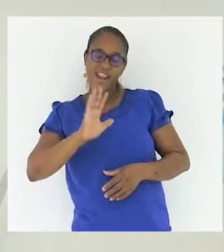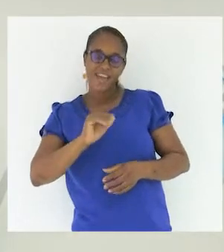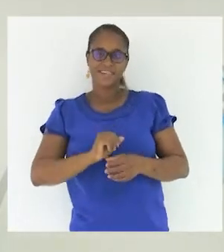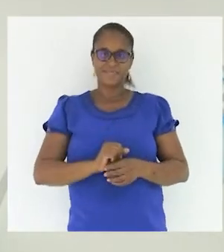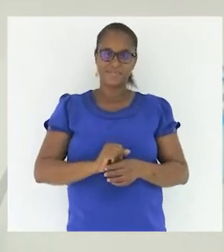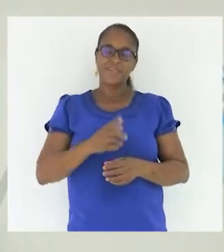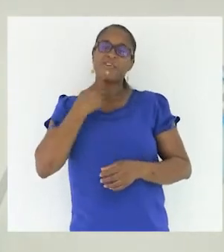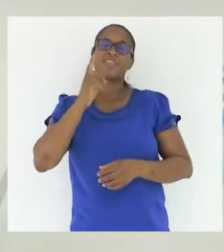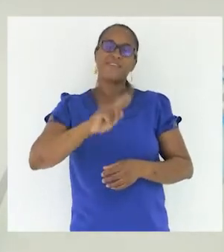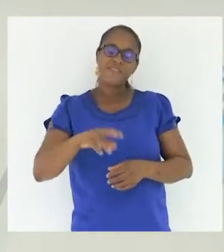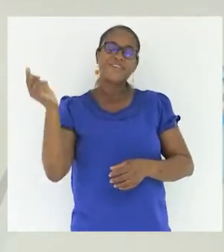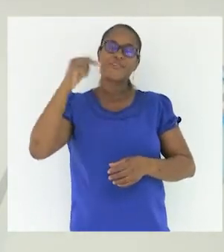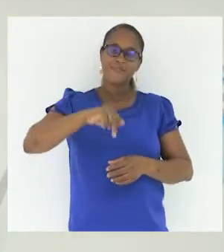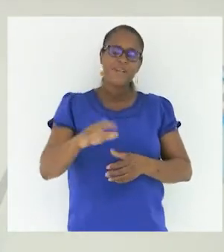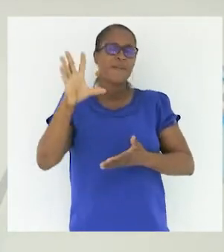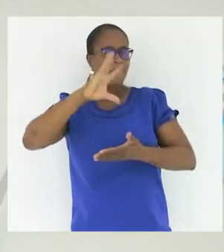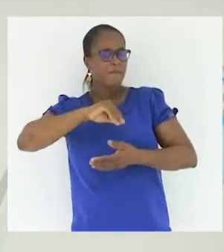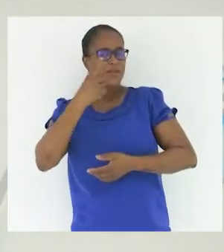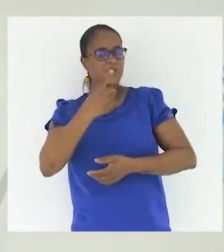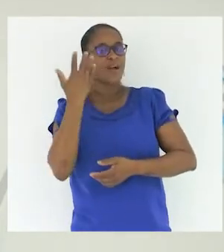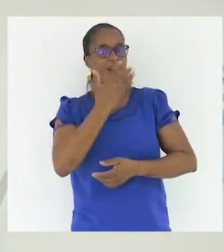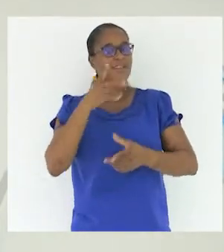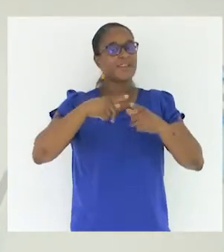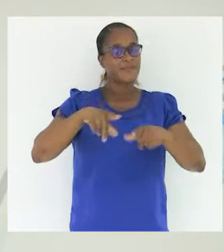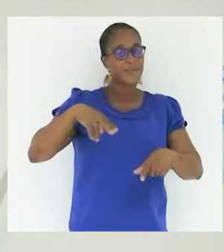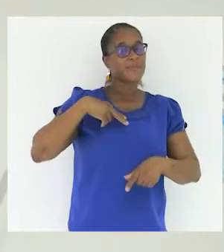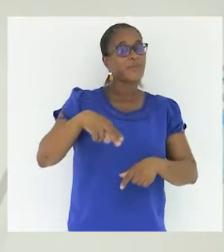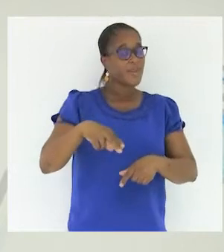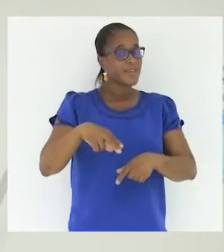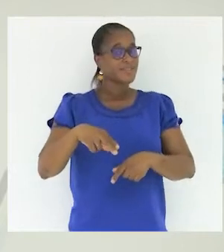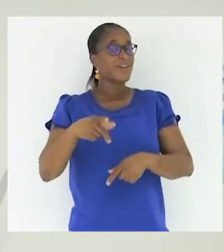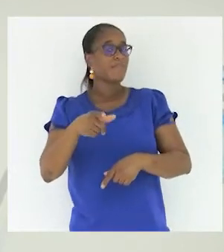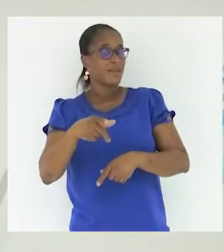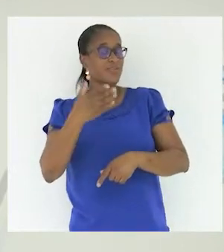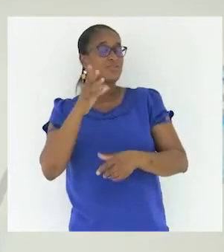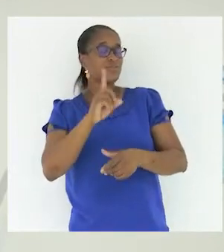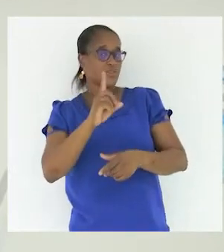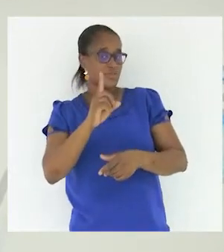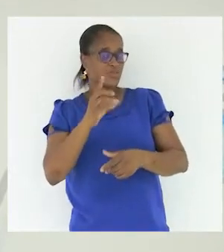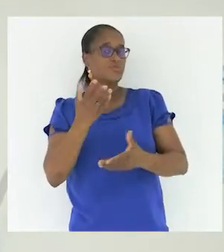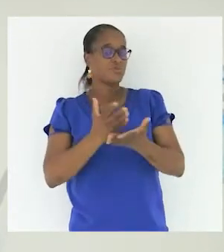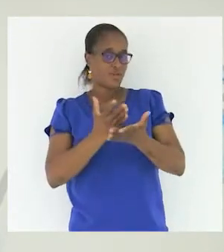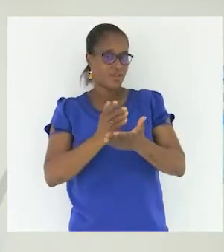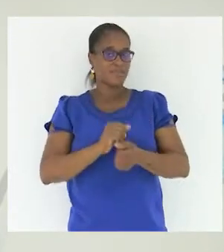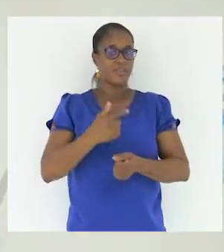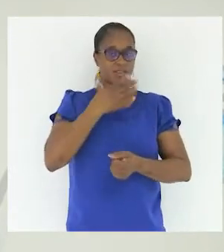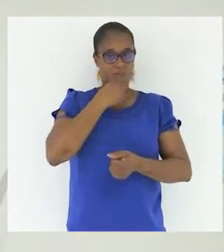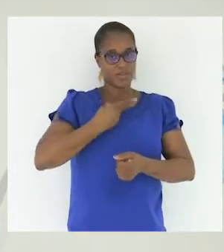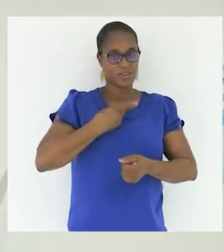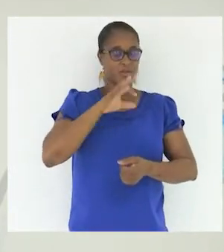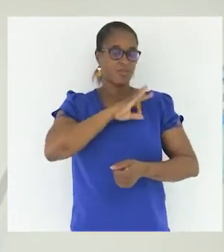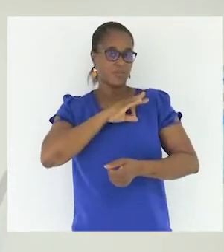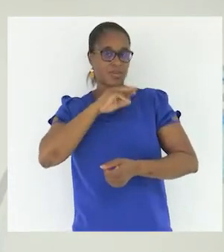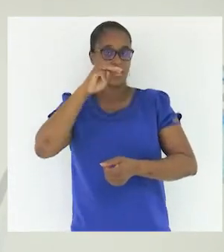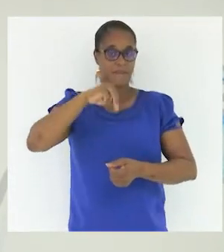Olá, estamos de volta para mais uma aula de língua portuguesa para o 6º ano. Eu sou a professora